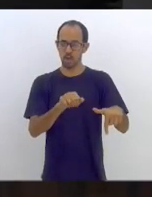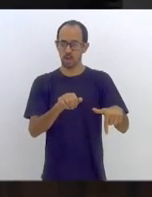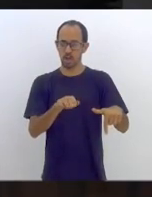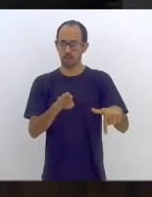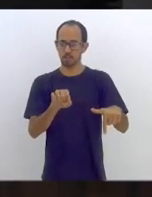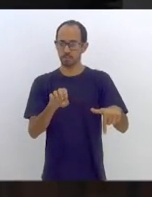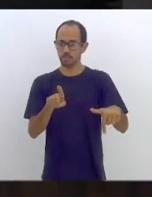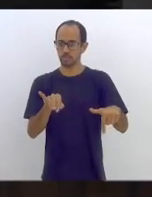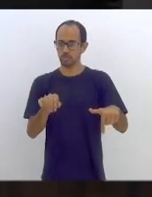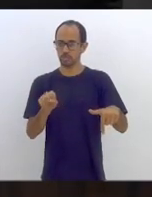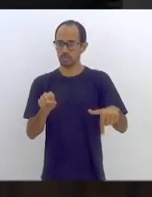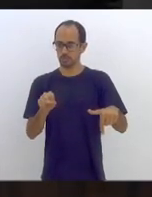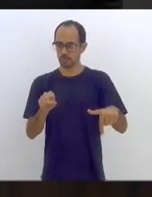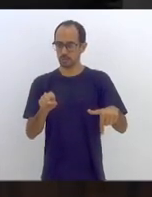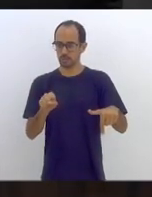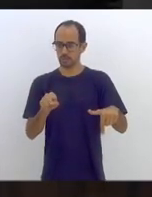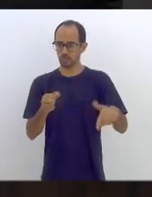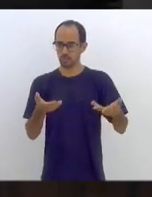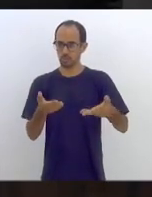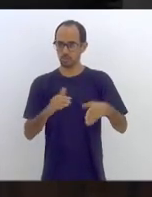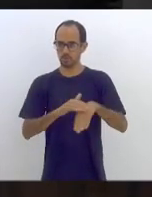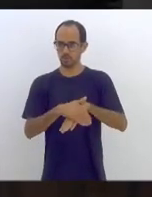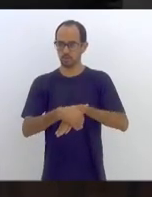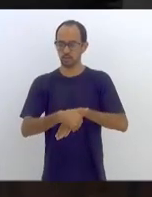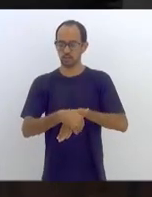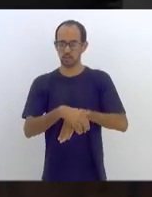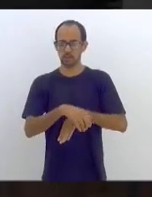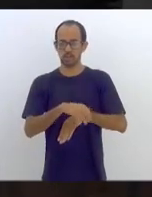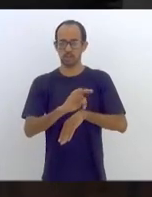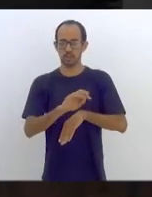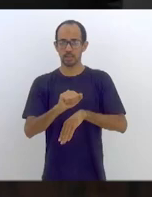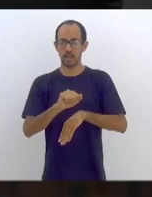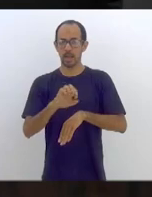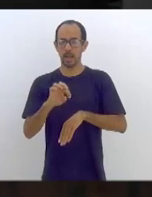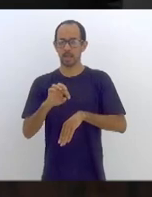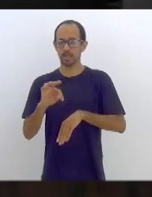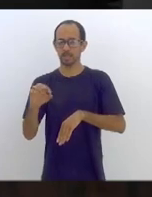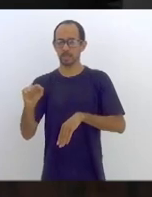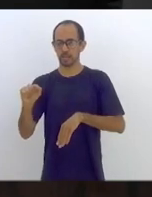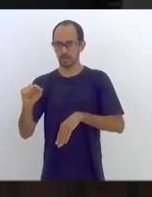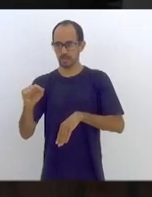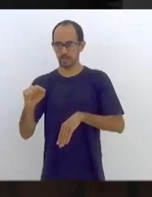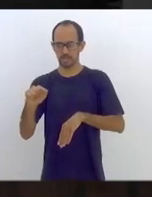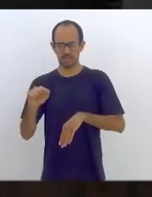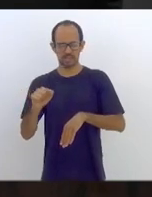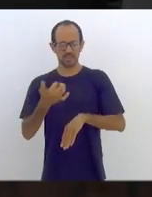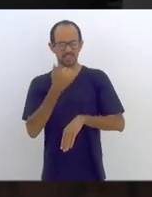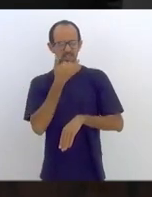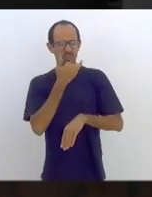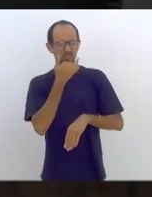Nascimento nessa noite, Taata Biolê Iankos. Falei certo?